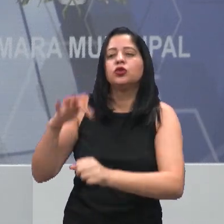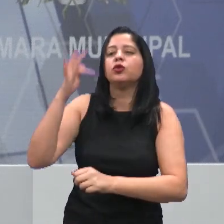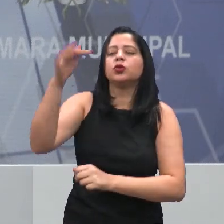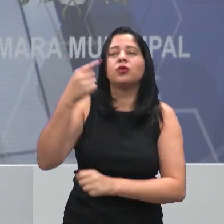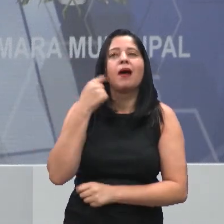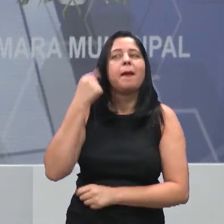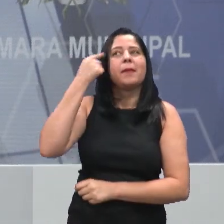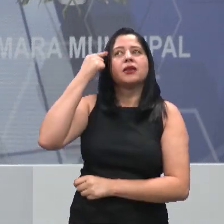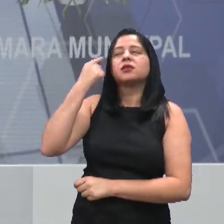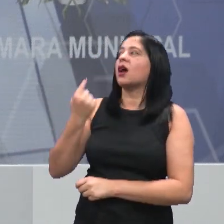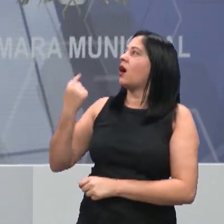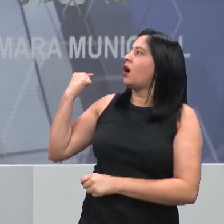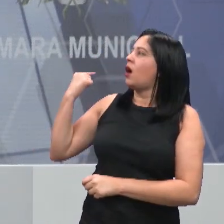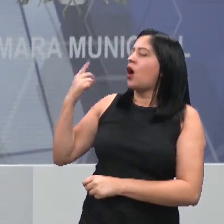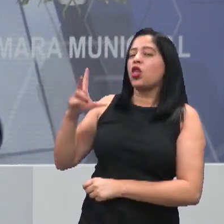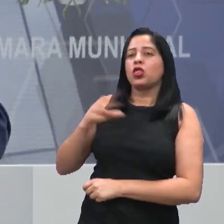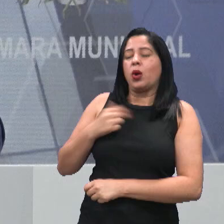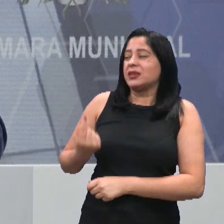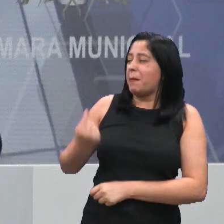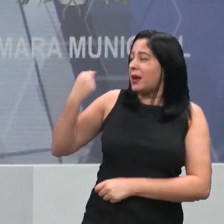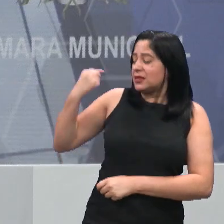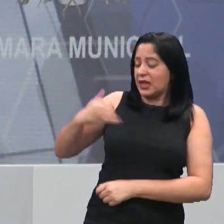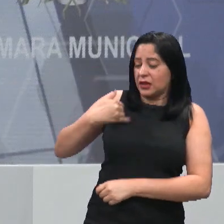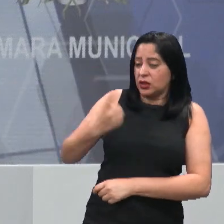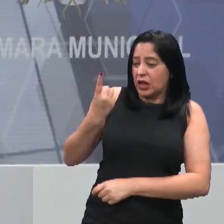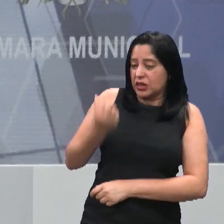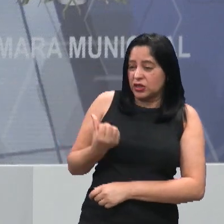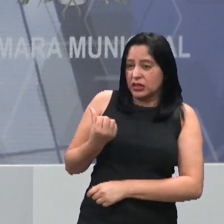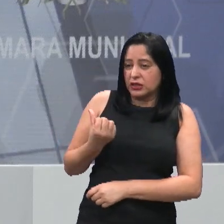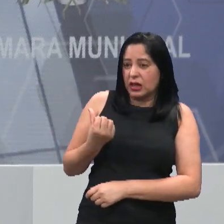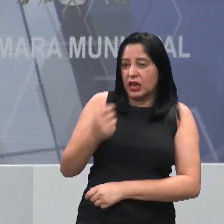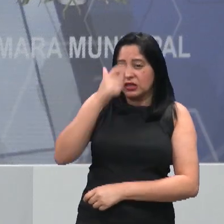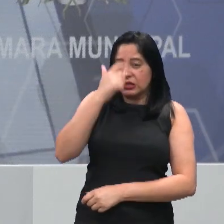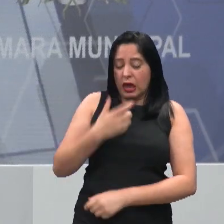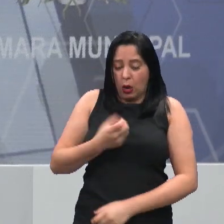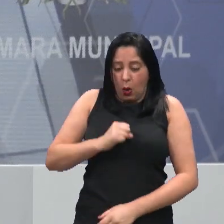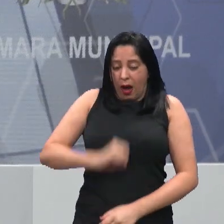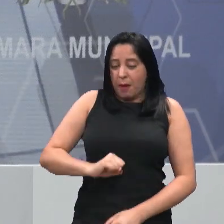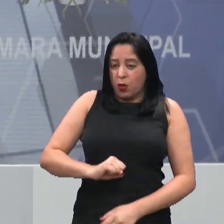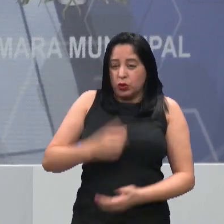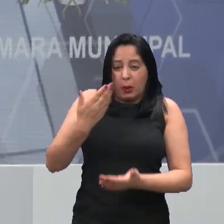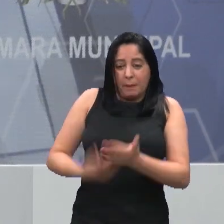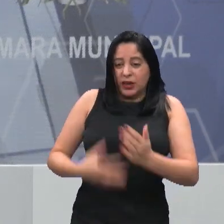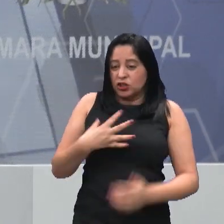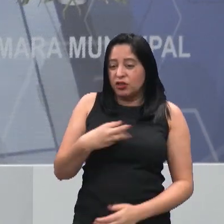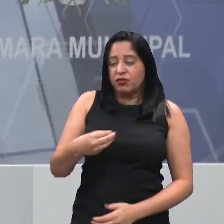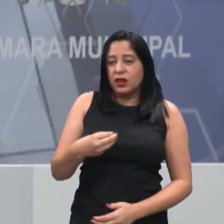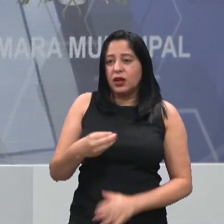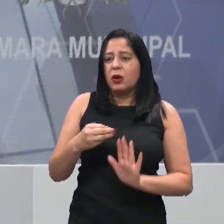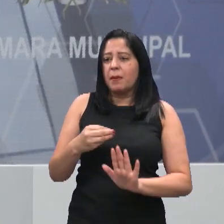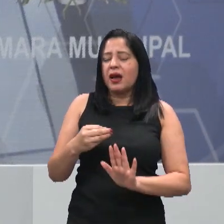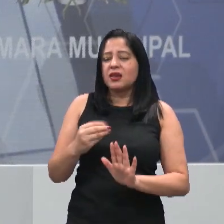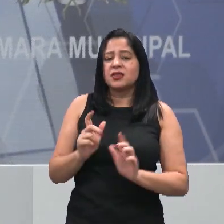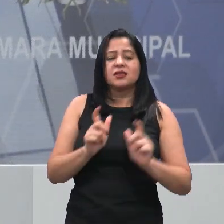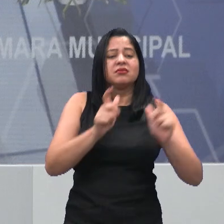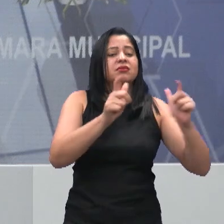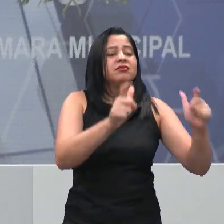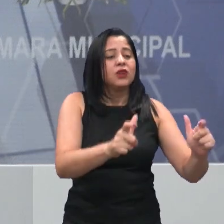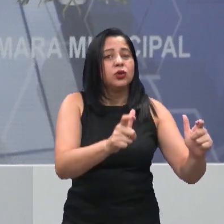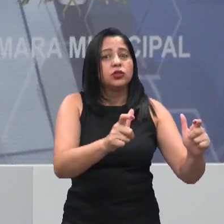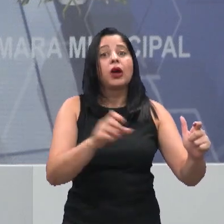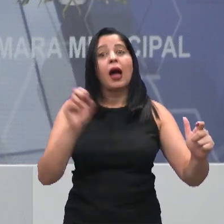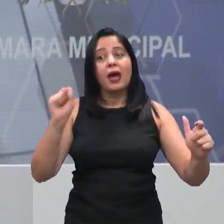eu, aos 16 anos de idade, eu tive um aborto e eu perdi o meu filho, e onde será que está esse meu filho? E ela pode